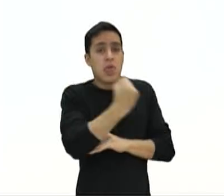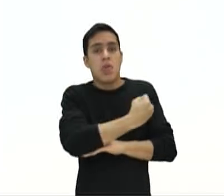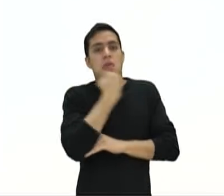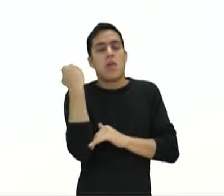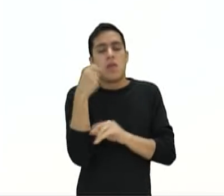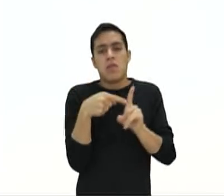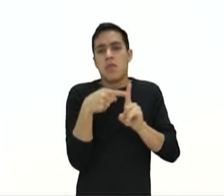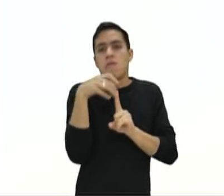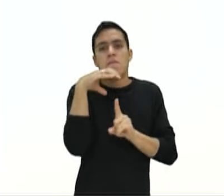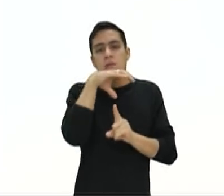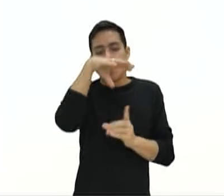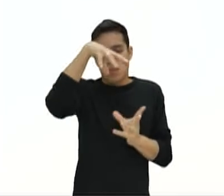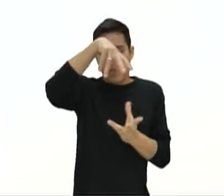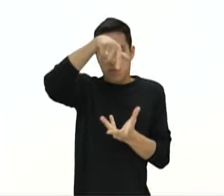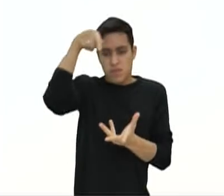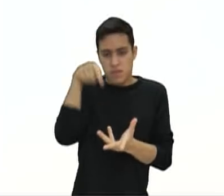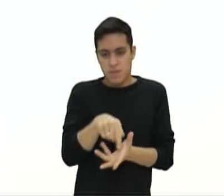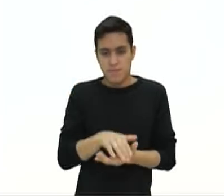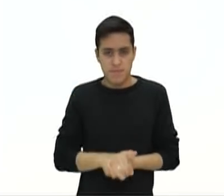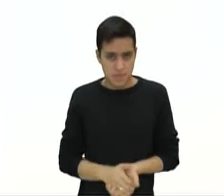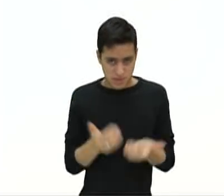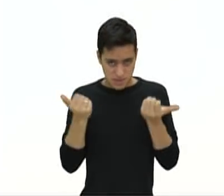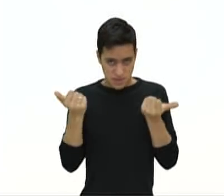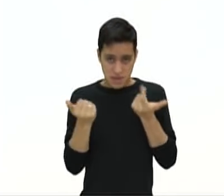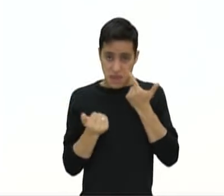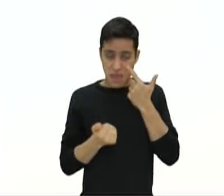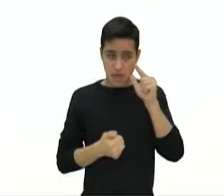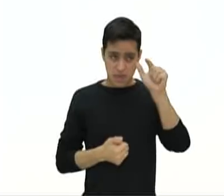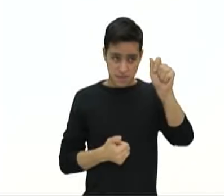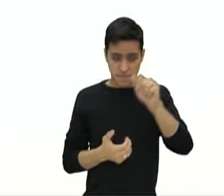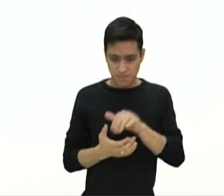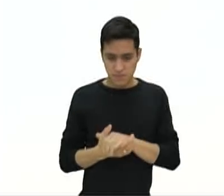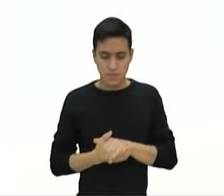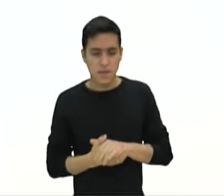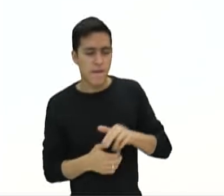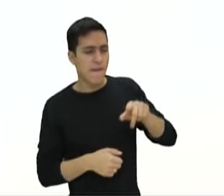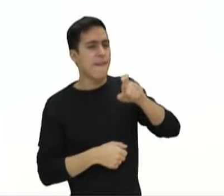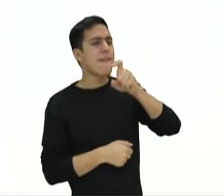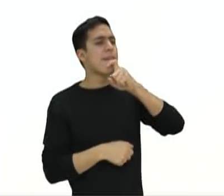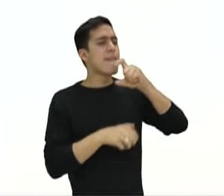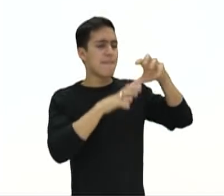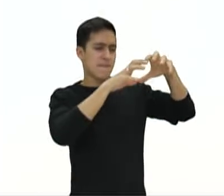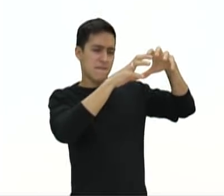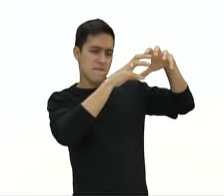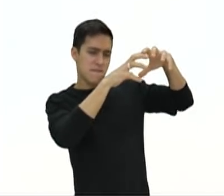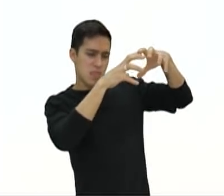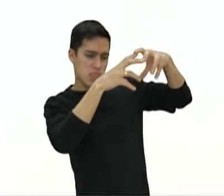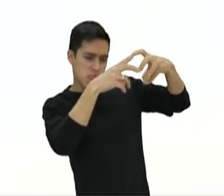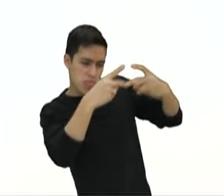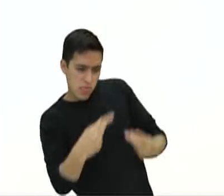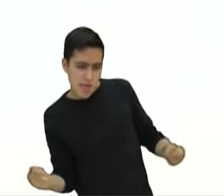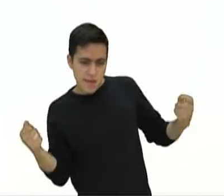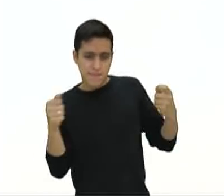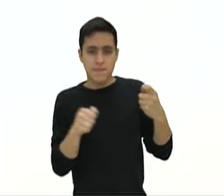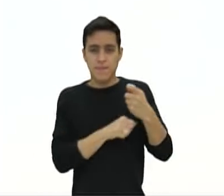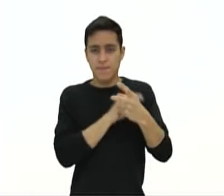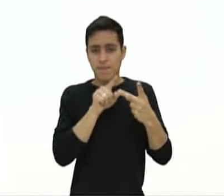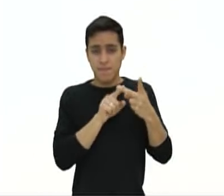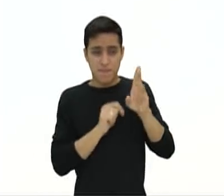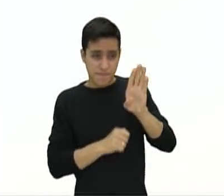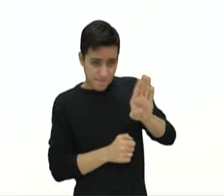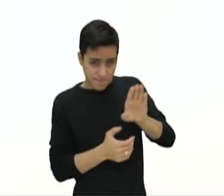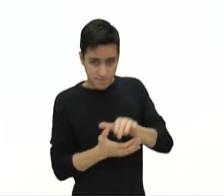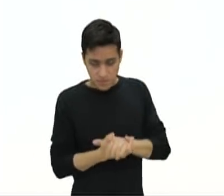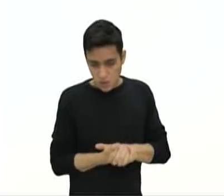aumento da temperatura do planeta. Letra A, derretimento das calotas polares. Letra